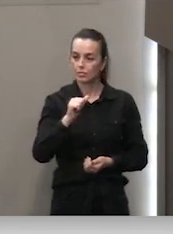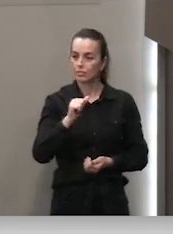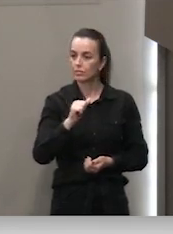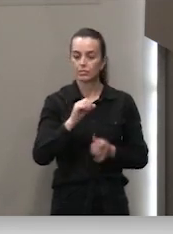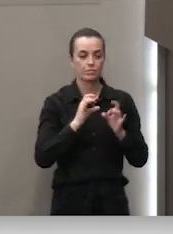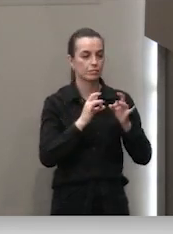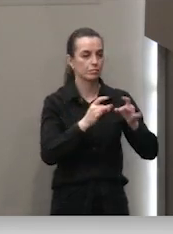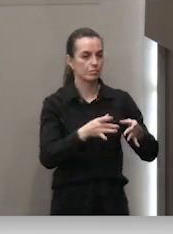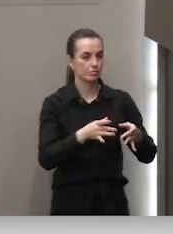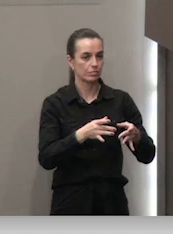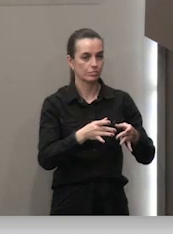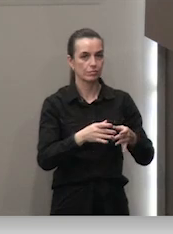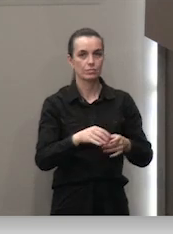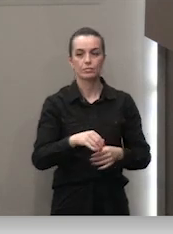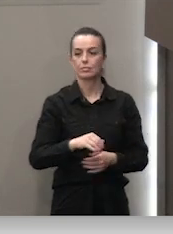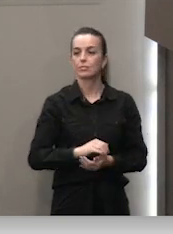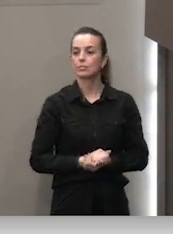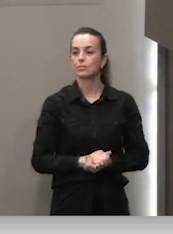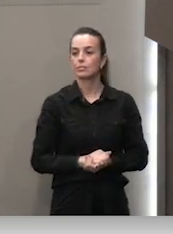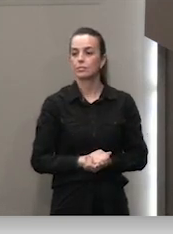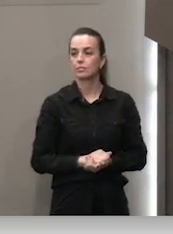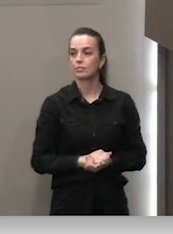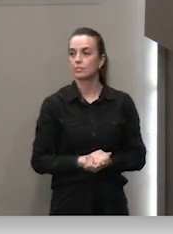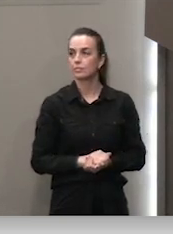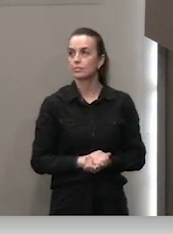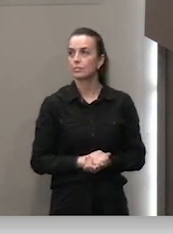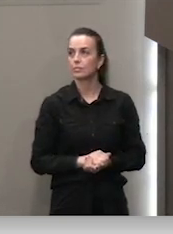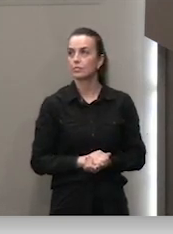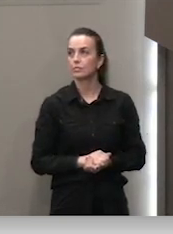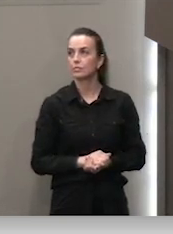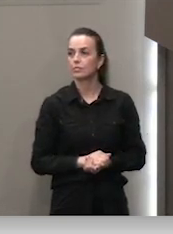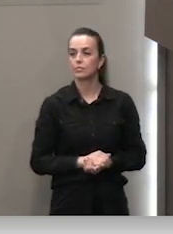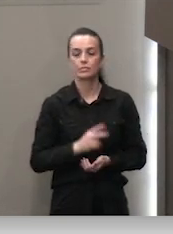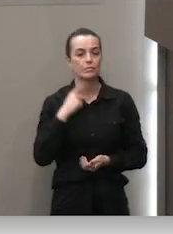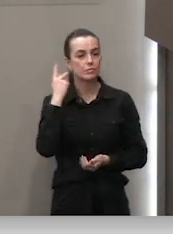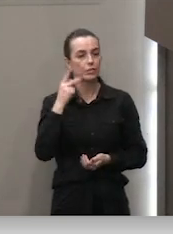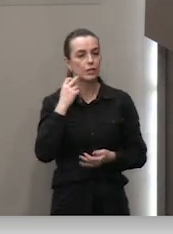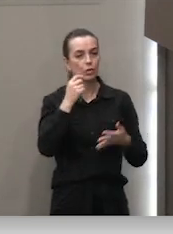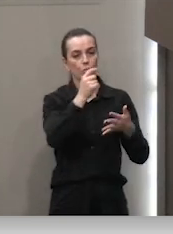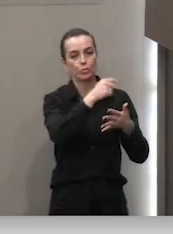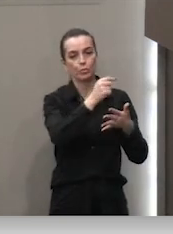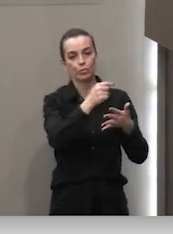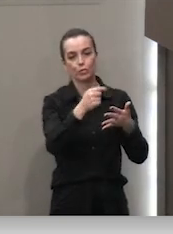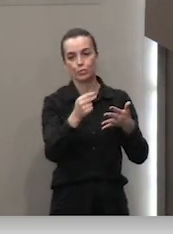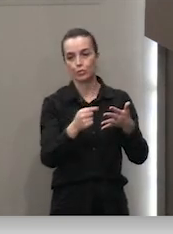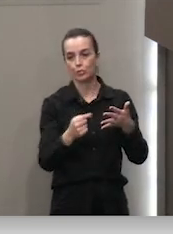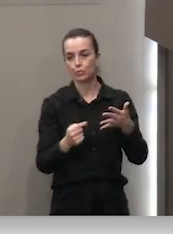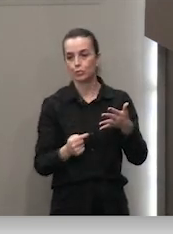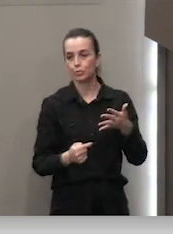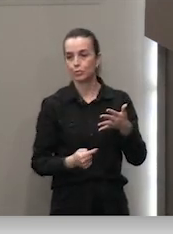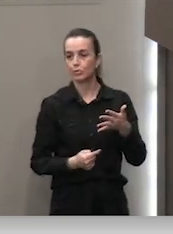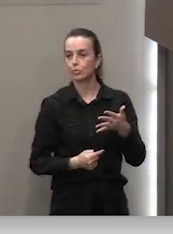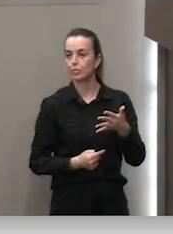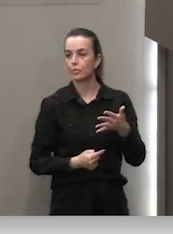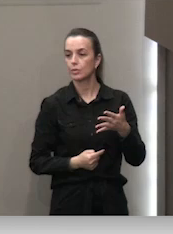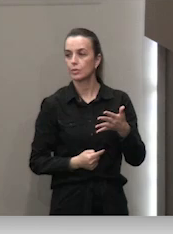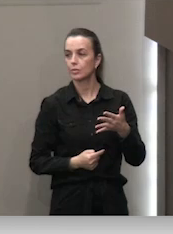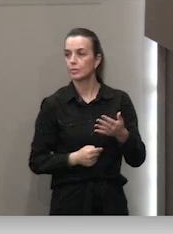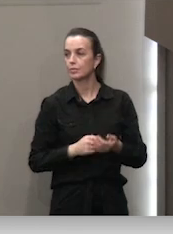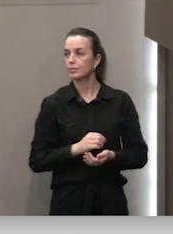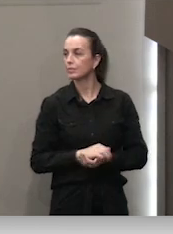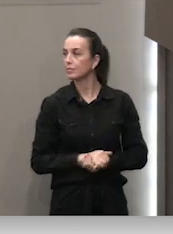Santos. Ausente. Vereador Gleison Túlio Consalter. Ausente. Vereador Giordani Krug Campos